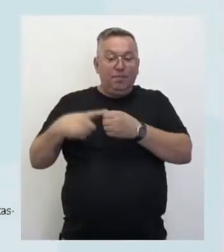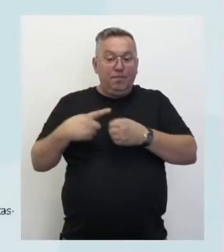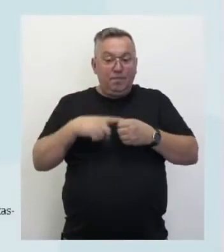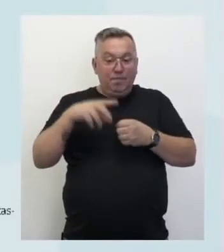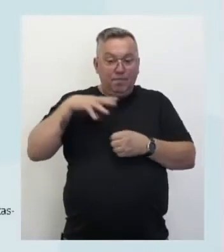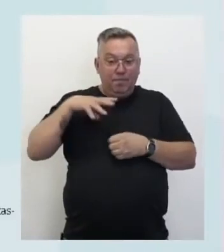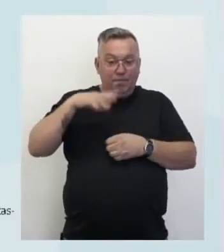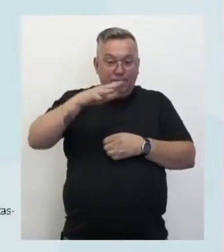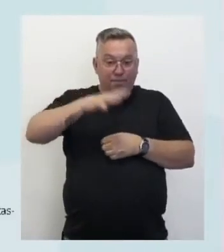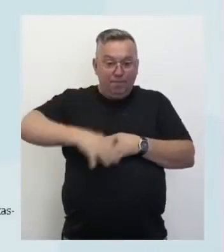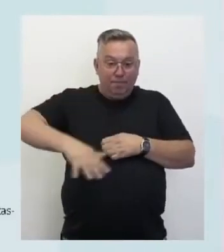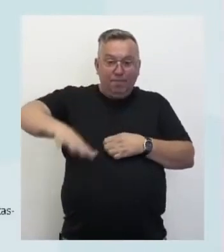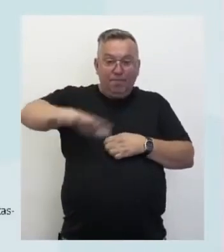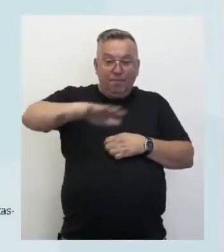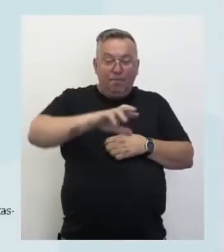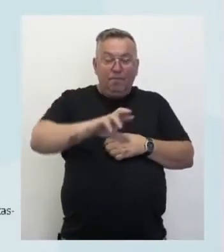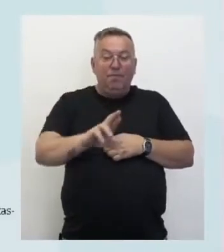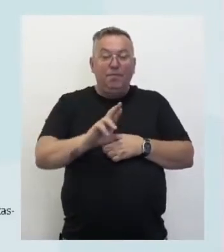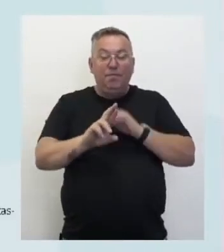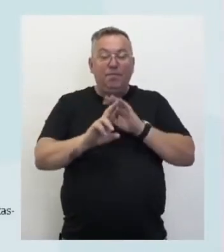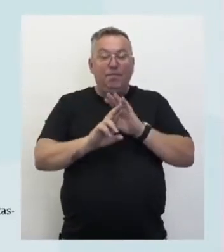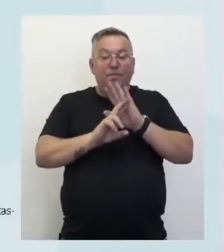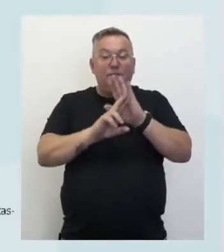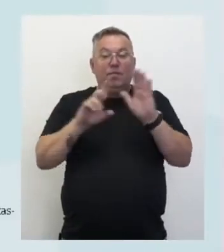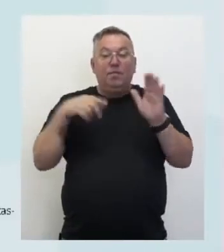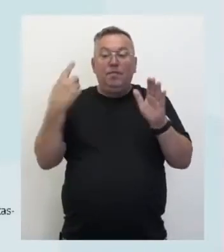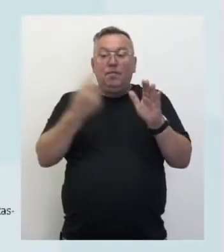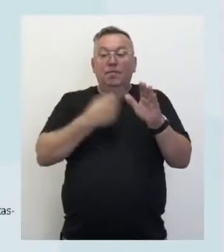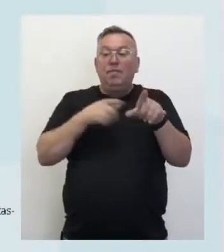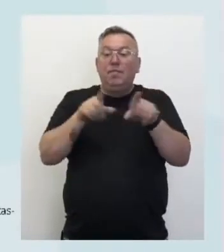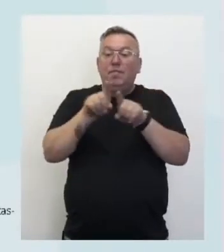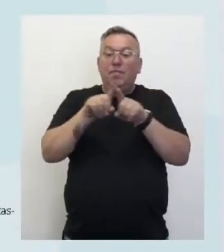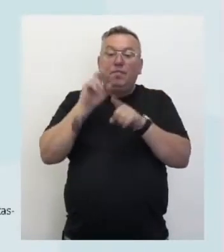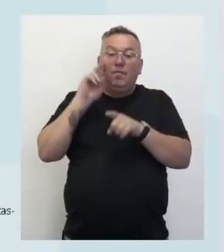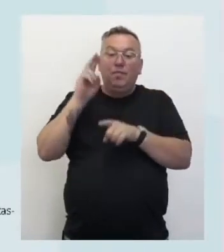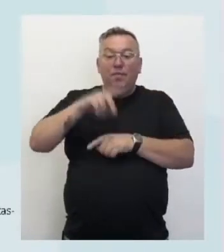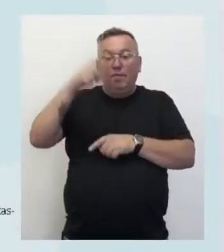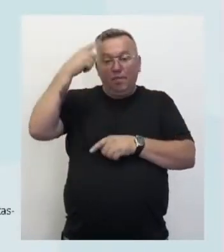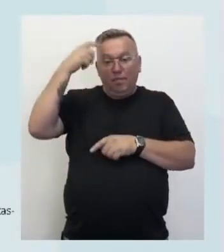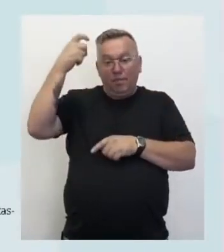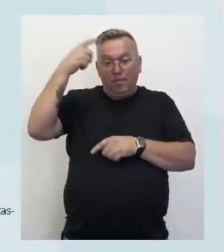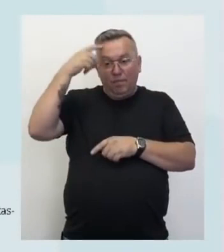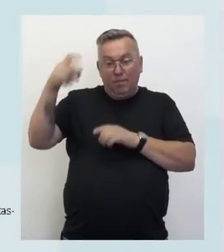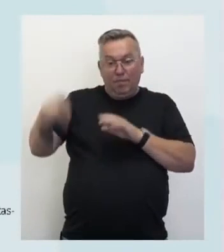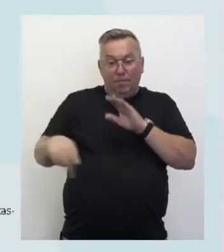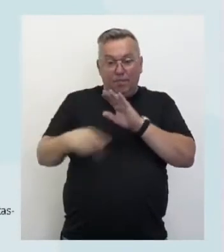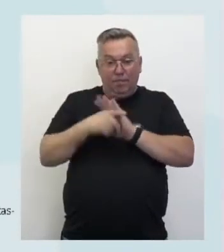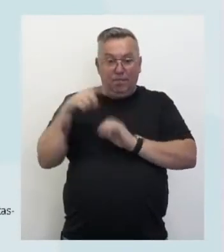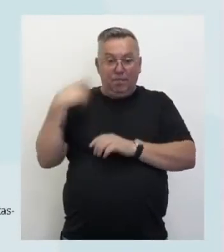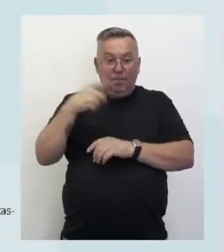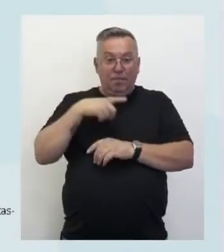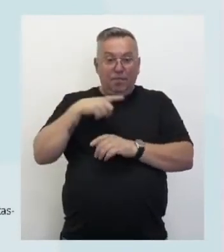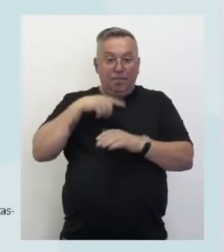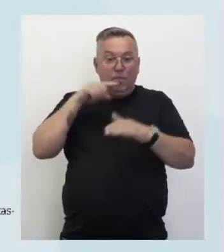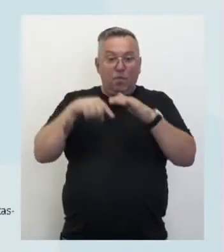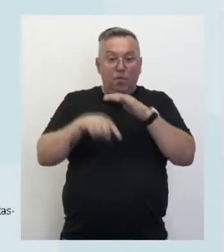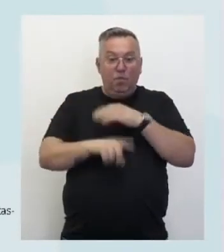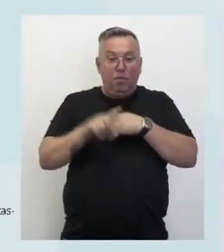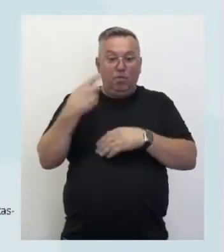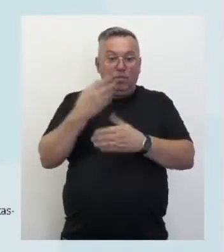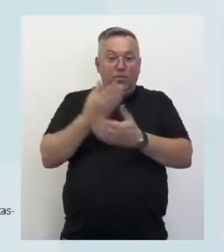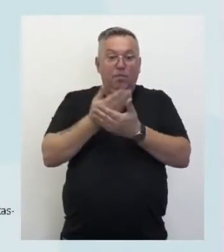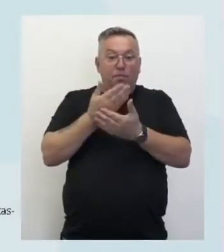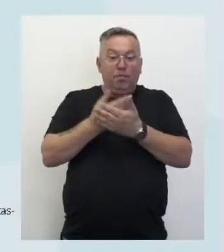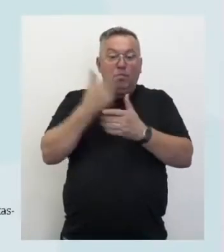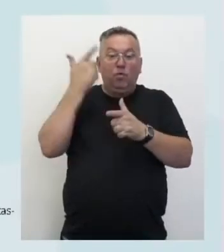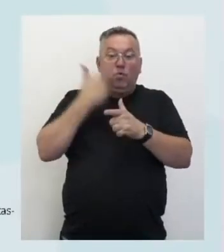que ela representa para a gente. É sempre bom a gente partir dessa ideia, né, de que a gente está aprofundando os nossos